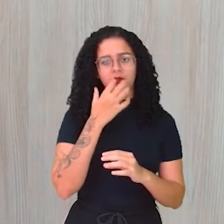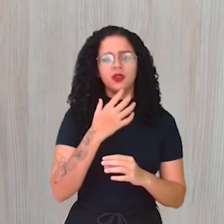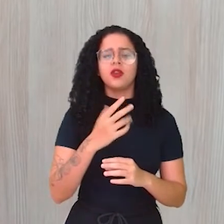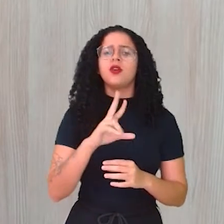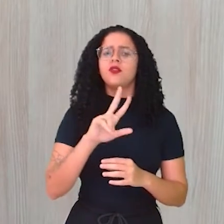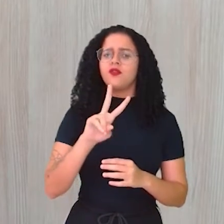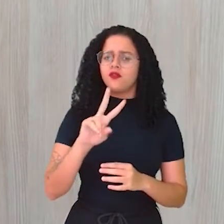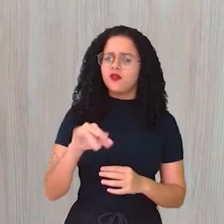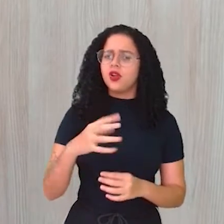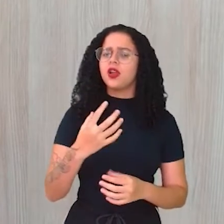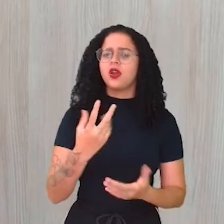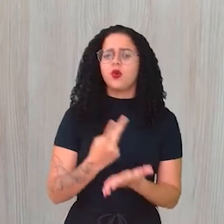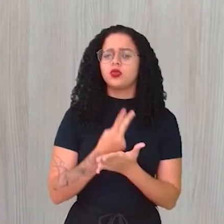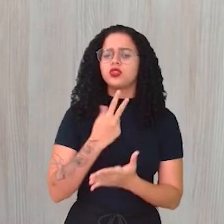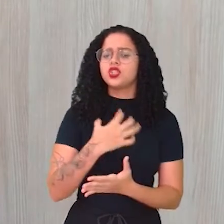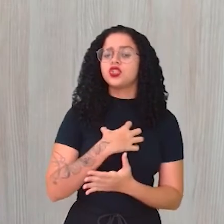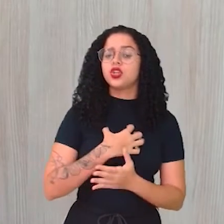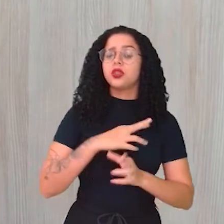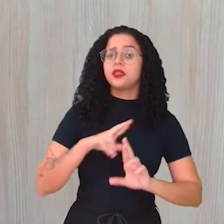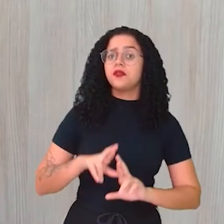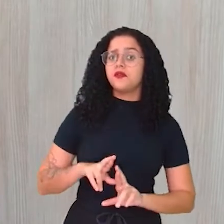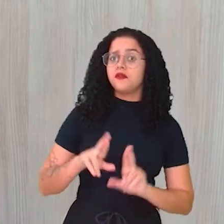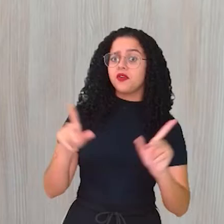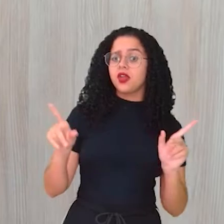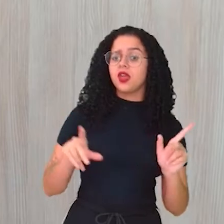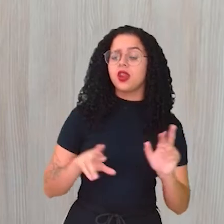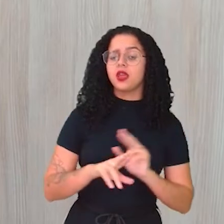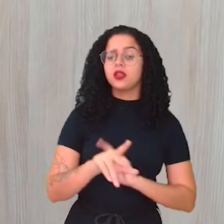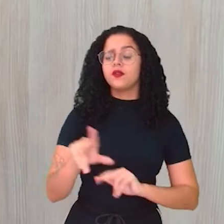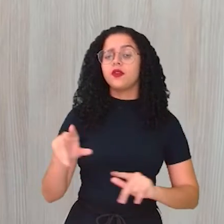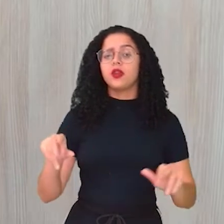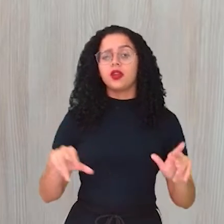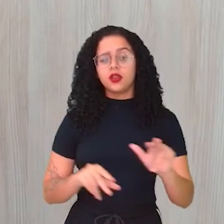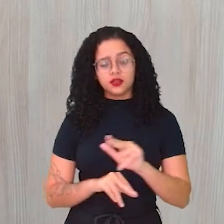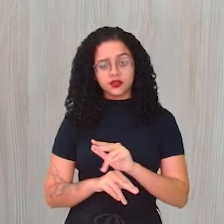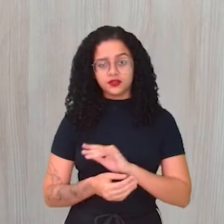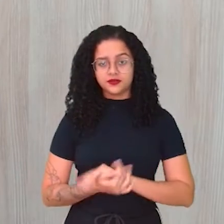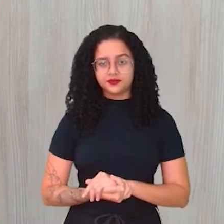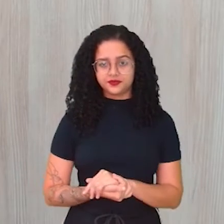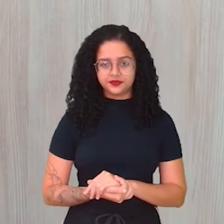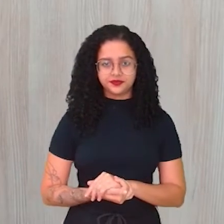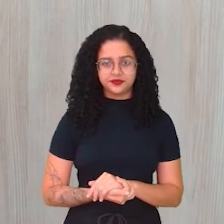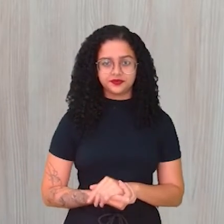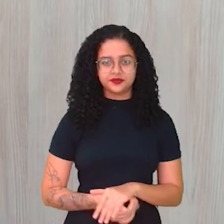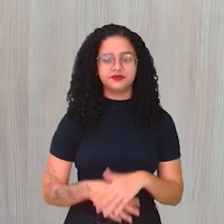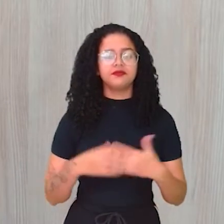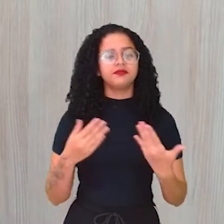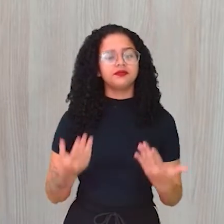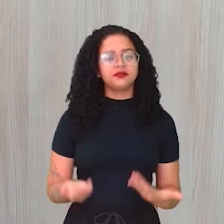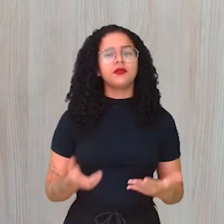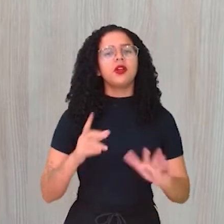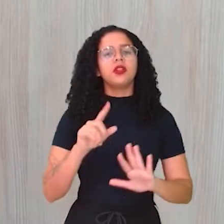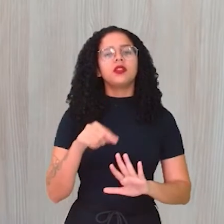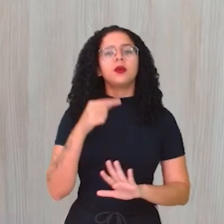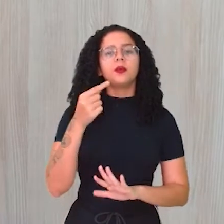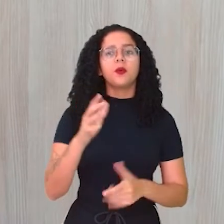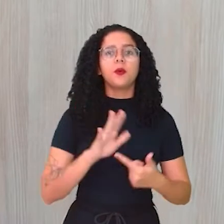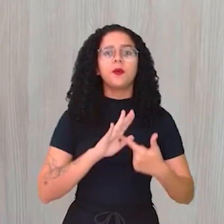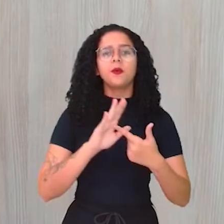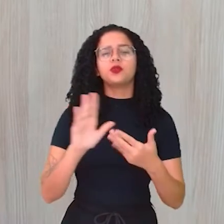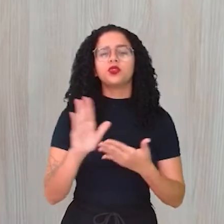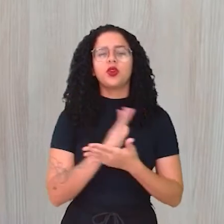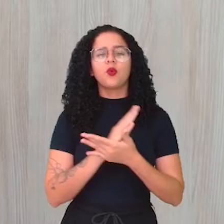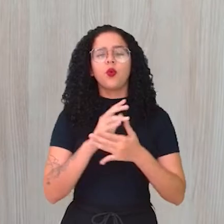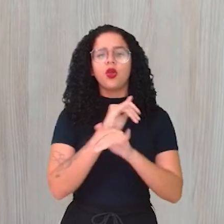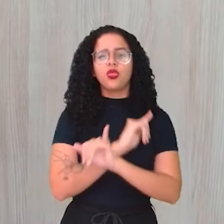diferentes, porque dependendo do contexto, a comunicação acontece de forma diferente. E aí a gente vai trazer daqui a pouquinho as